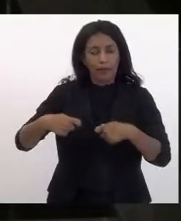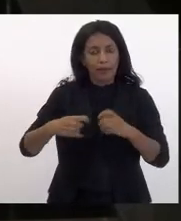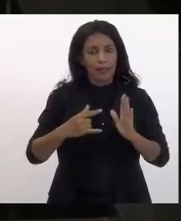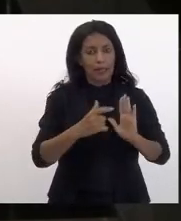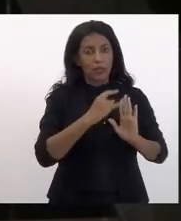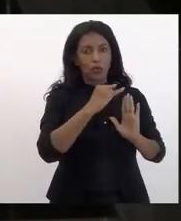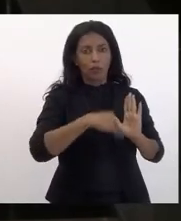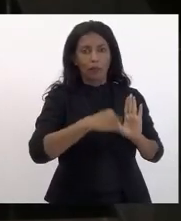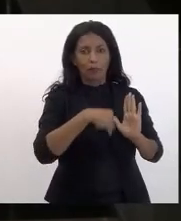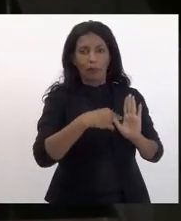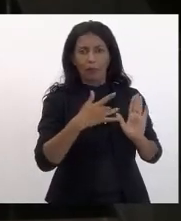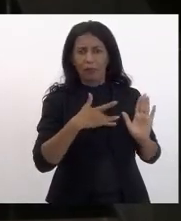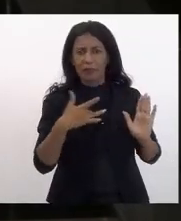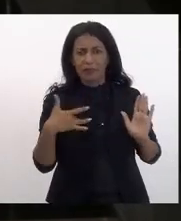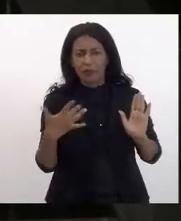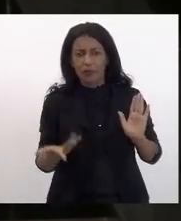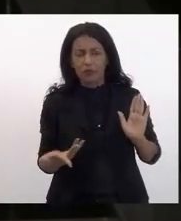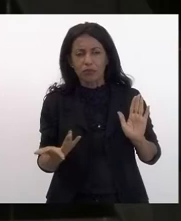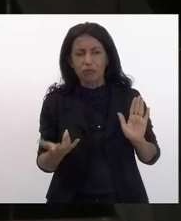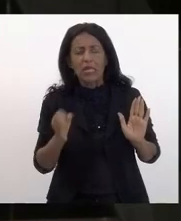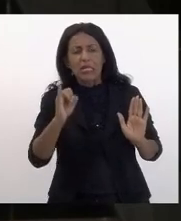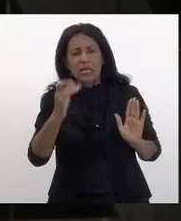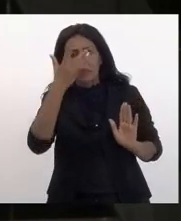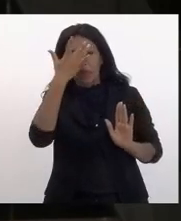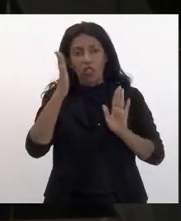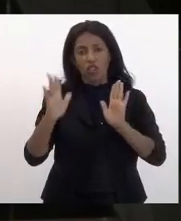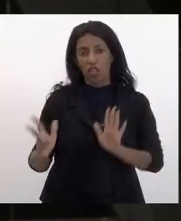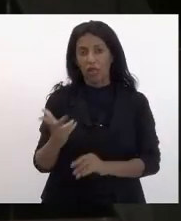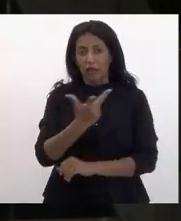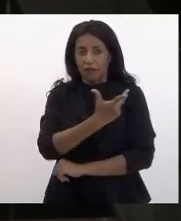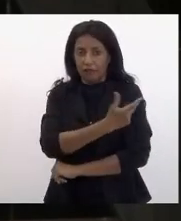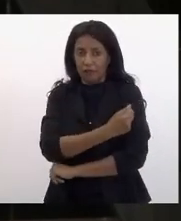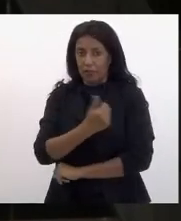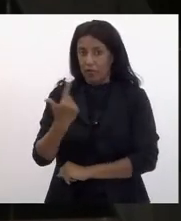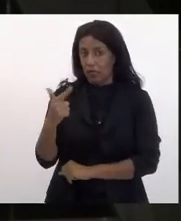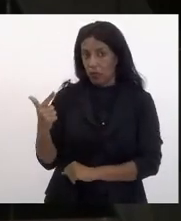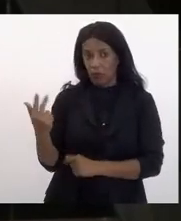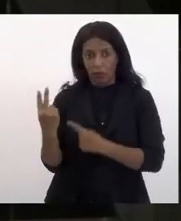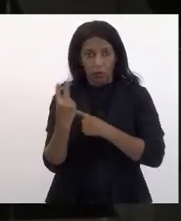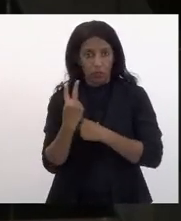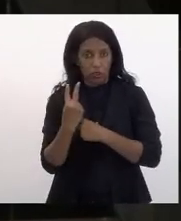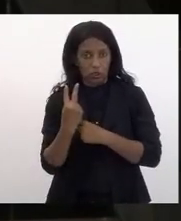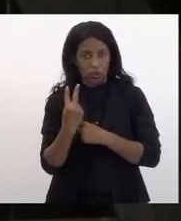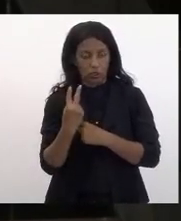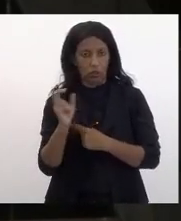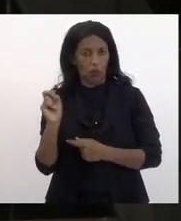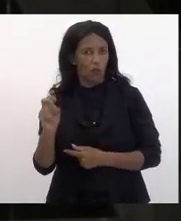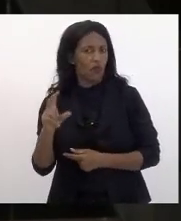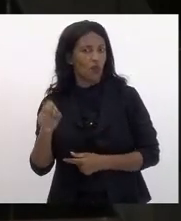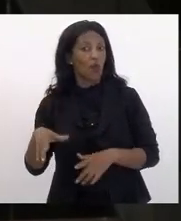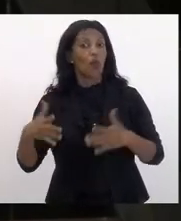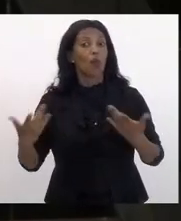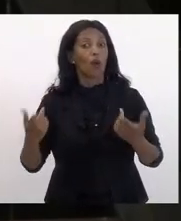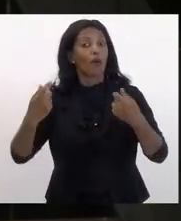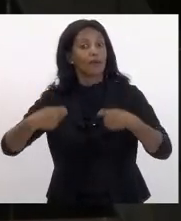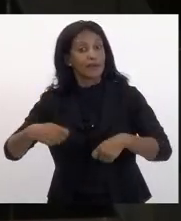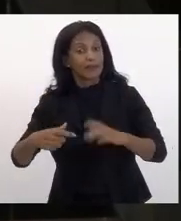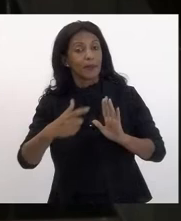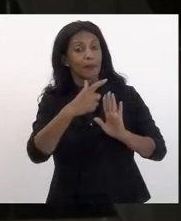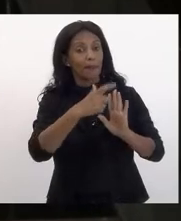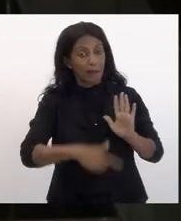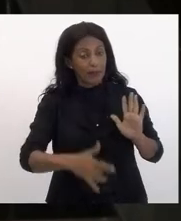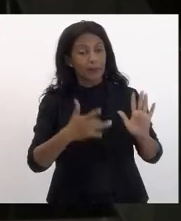passaporte sanitário? Se ela está vacinada e não está protegida contra o vírus, qual é a necessidade do